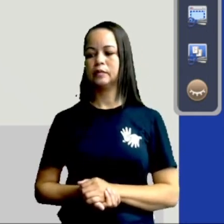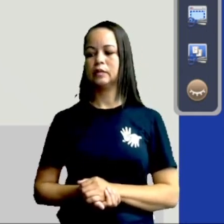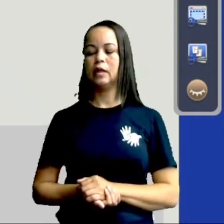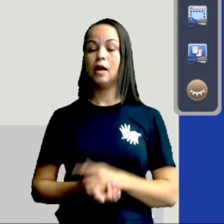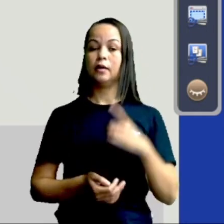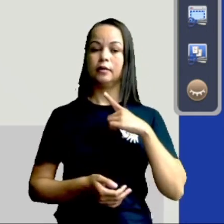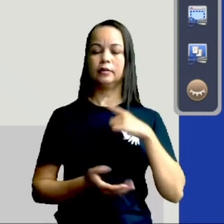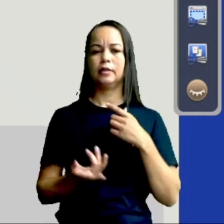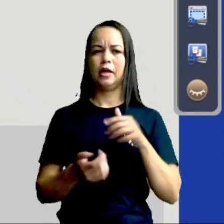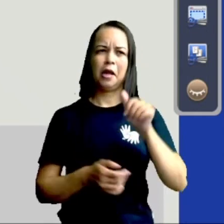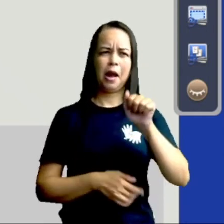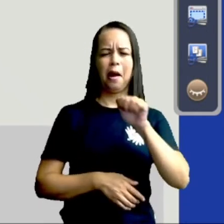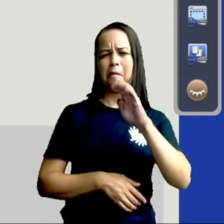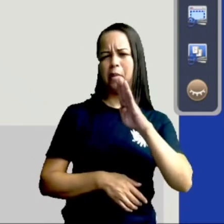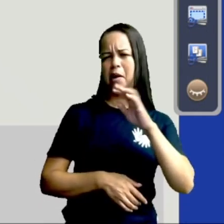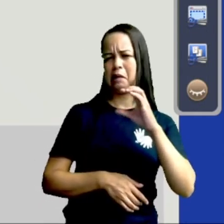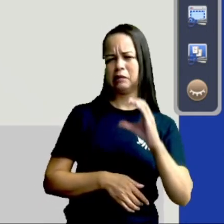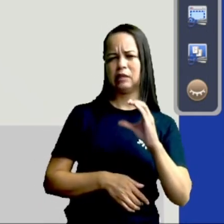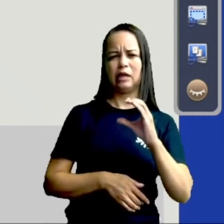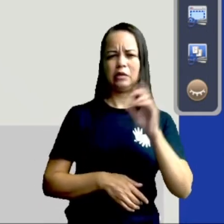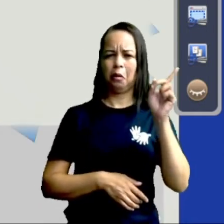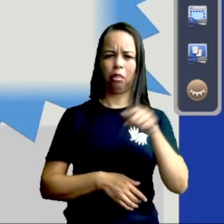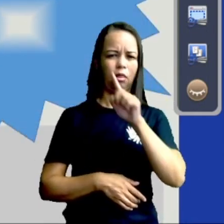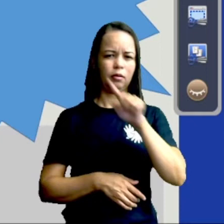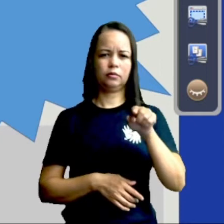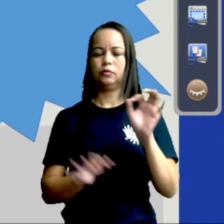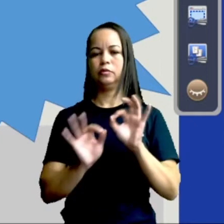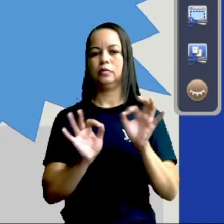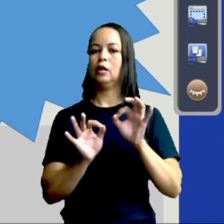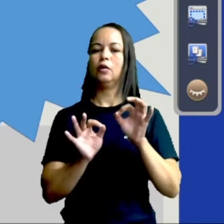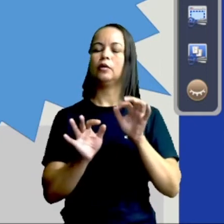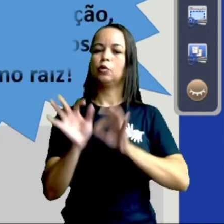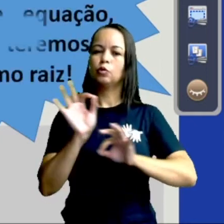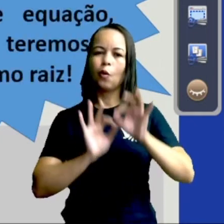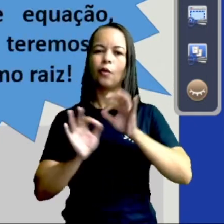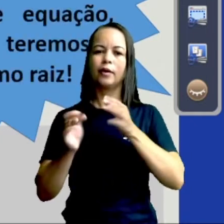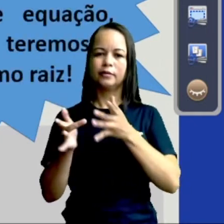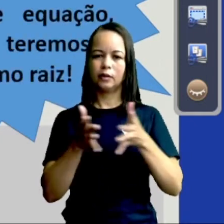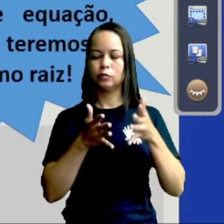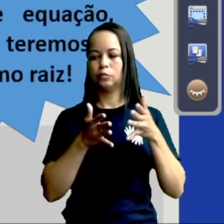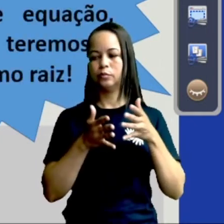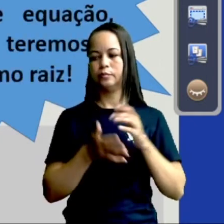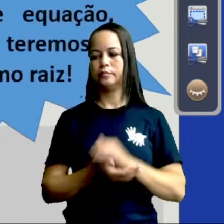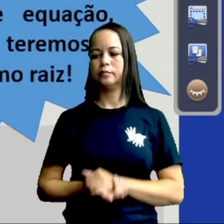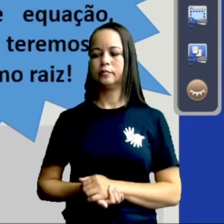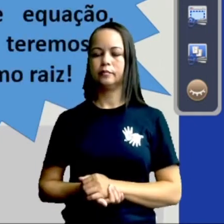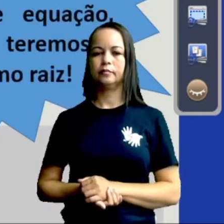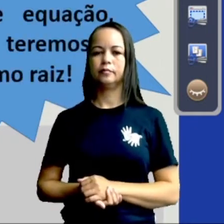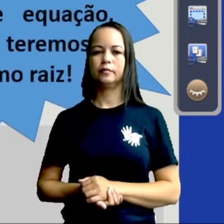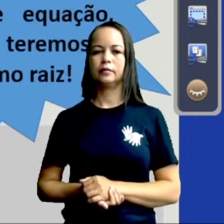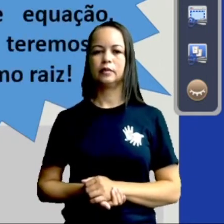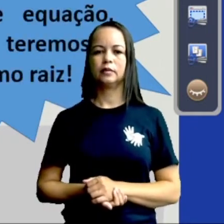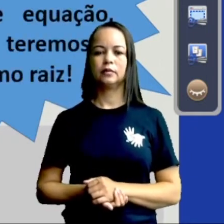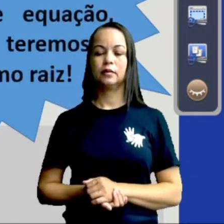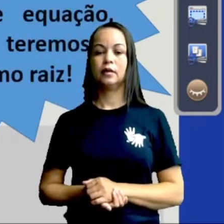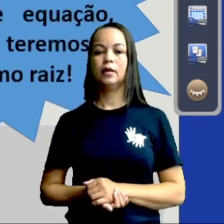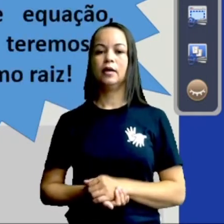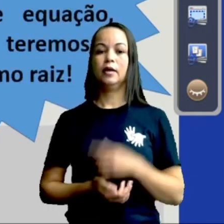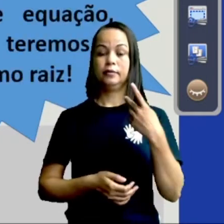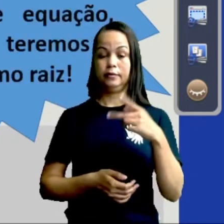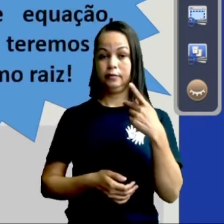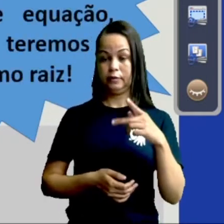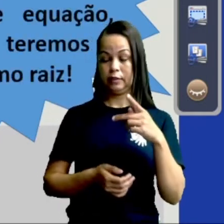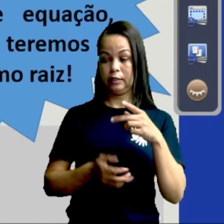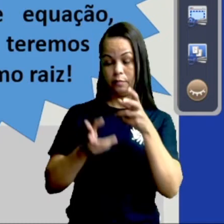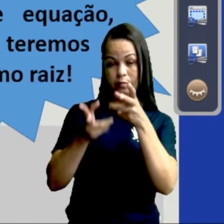seja, nem A, nem B, nem C são nulos, a equação está toda completinha, certo? Ah, e neste caso